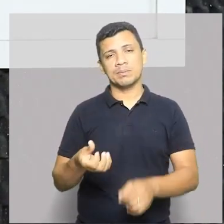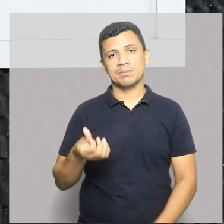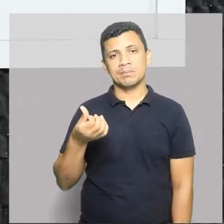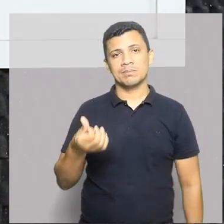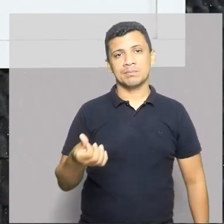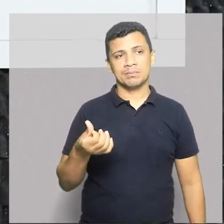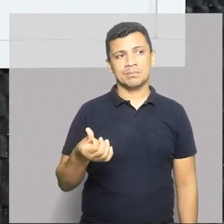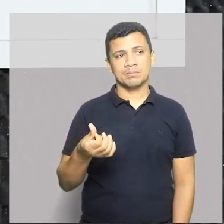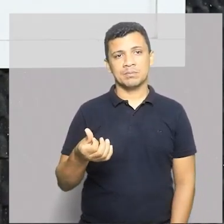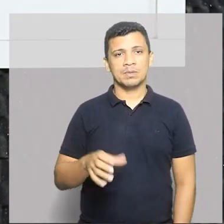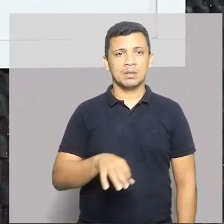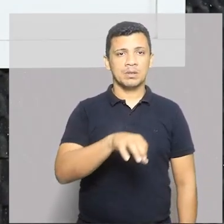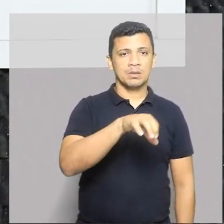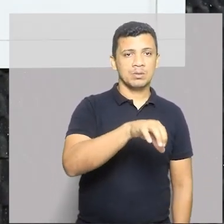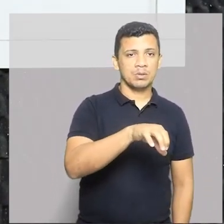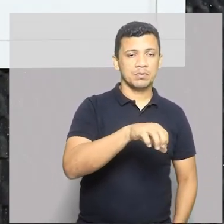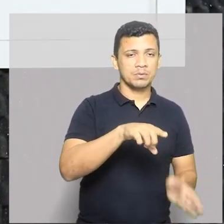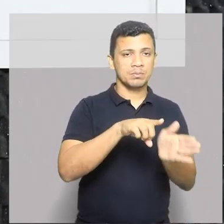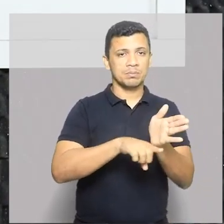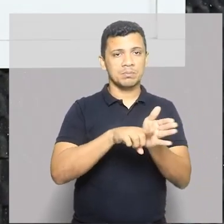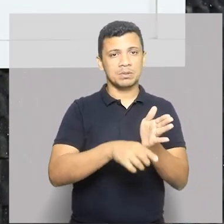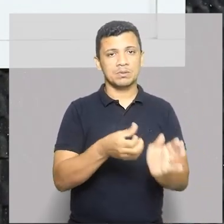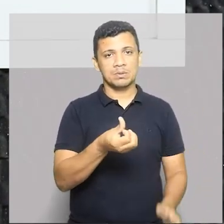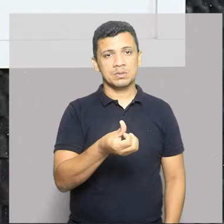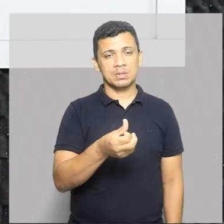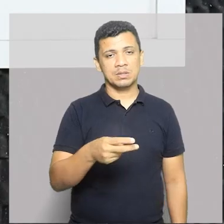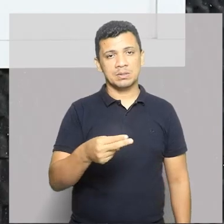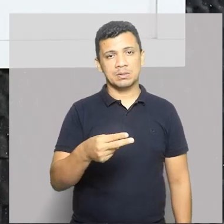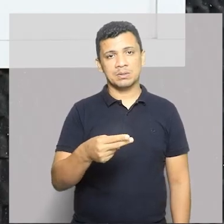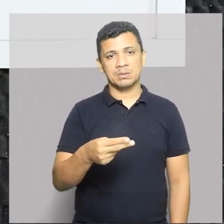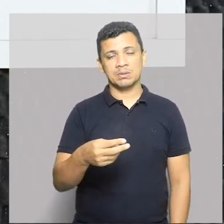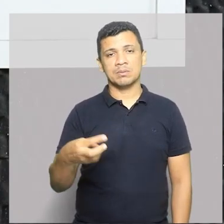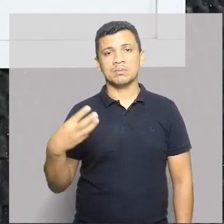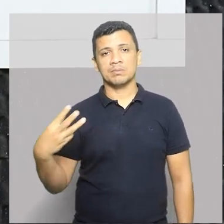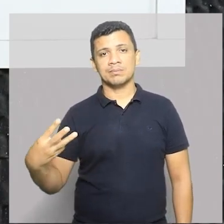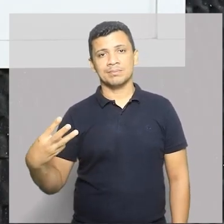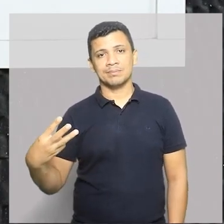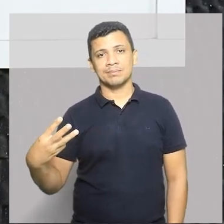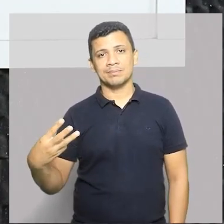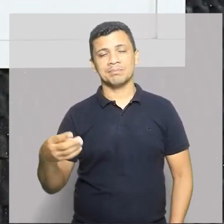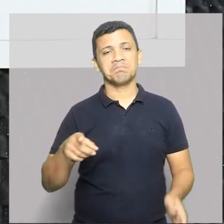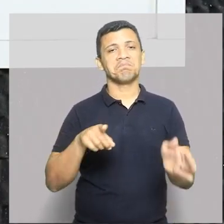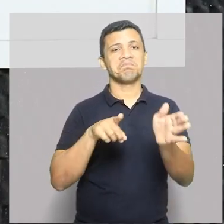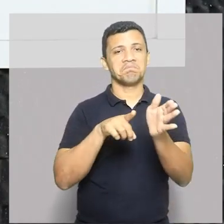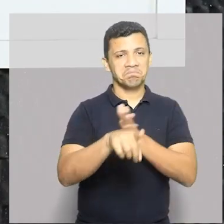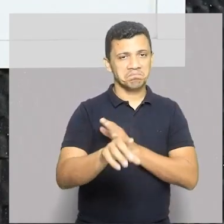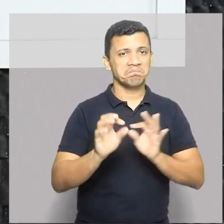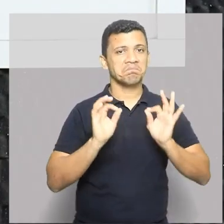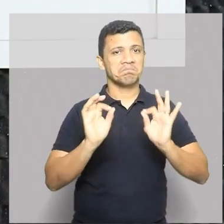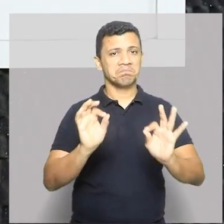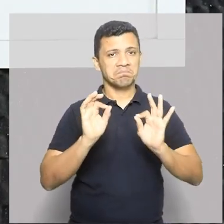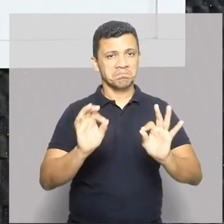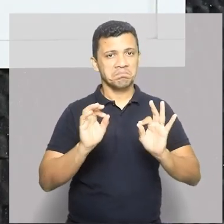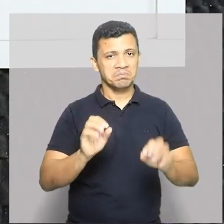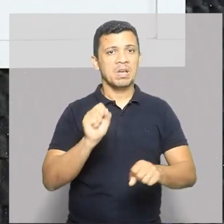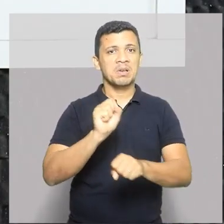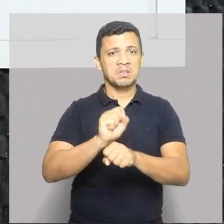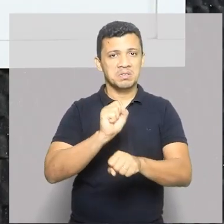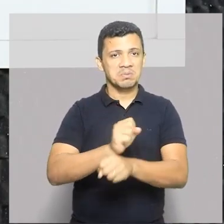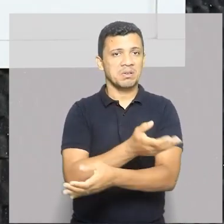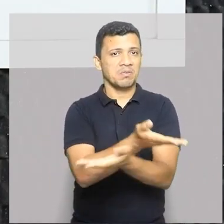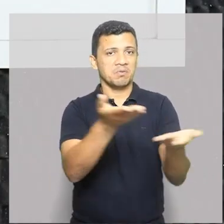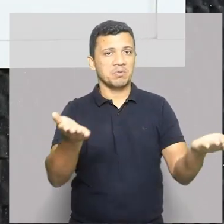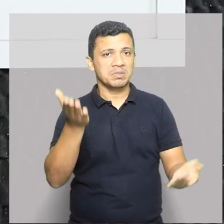6. Quanto é 9 menos 6? Exatamente 3, tá? Então, uma questão bem show de bola, tá? E eu espero que vocês realmente tenham